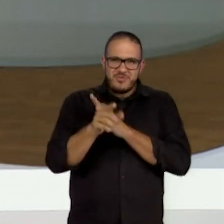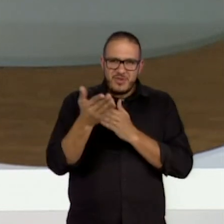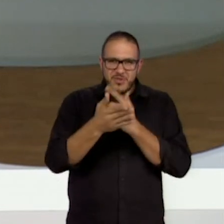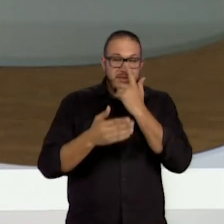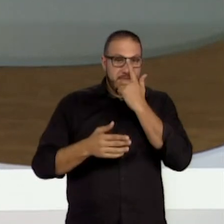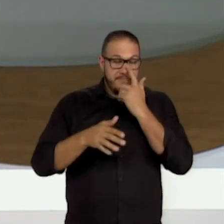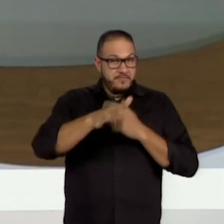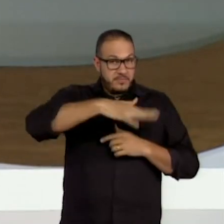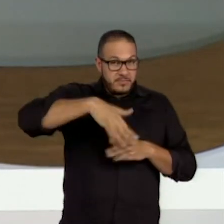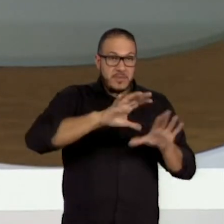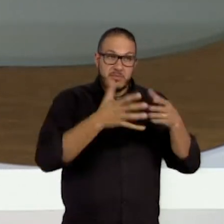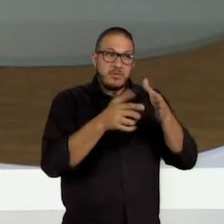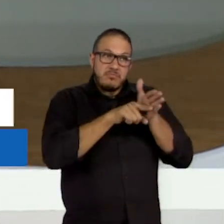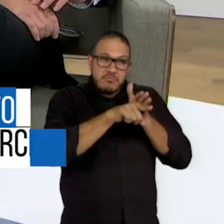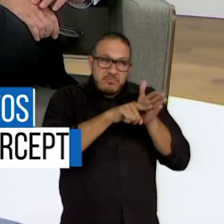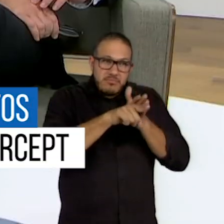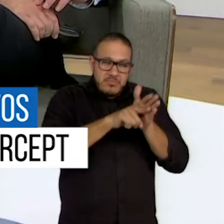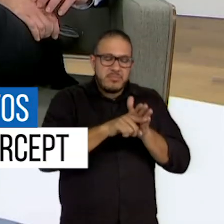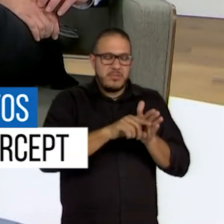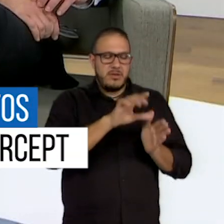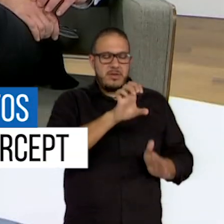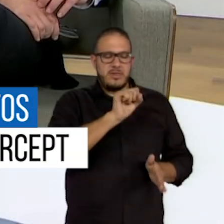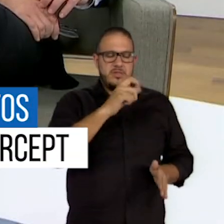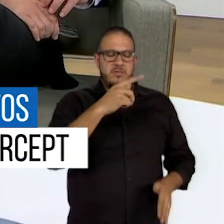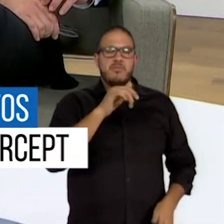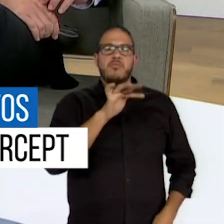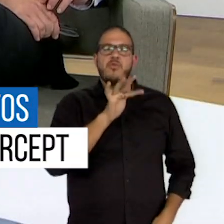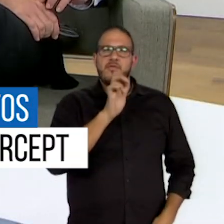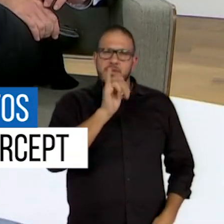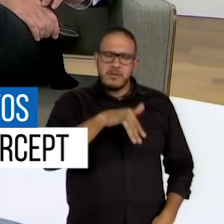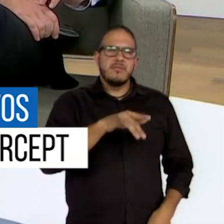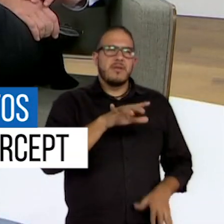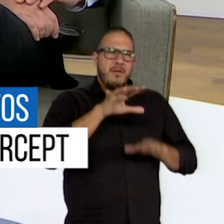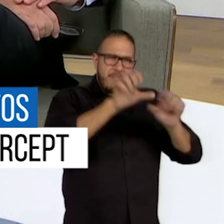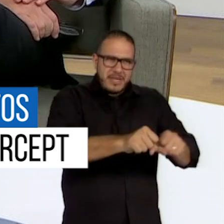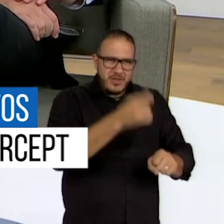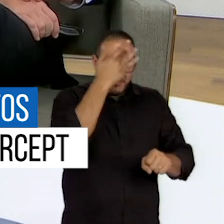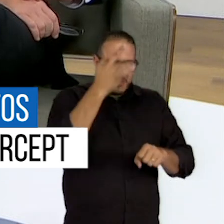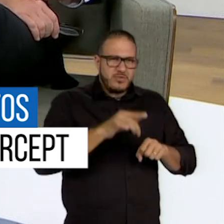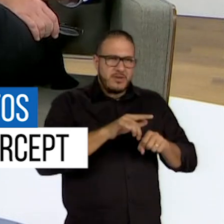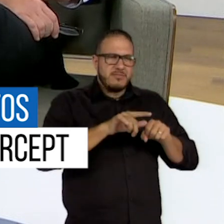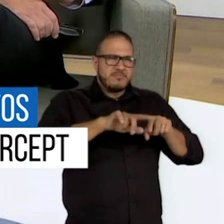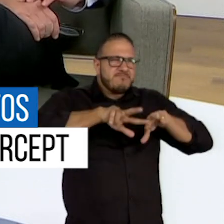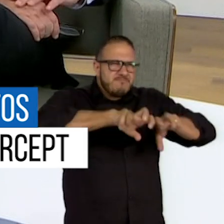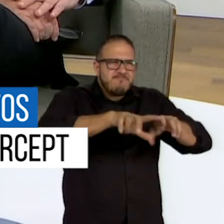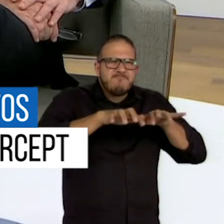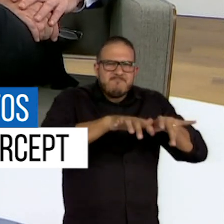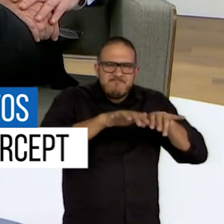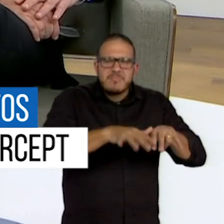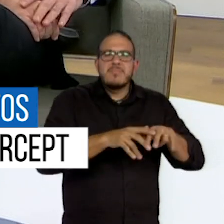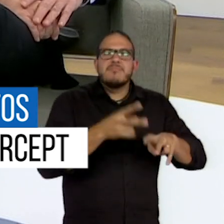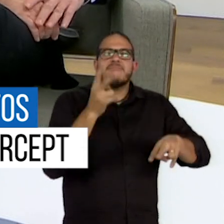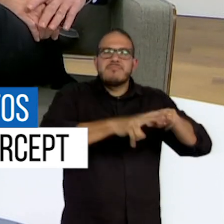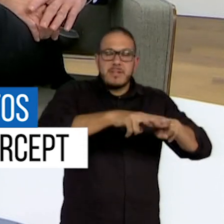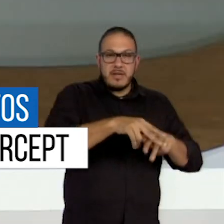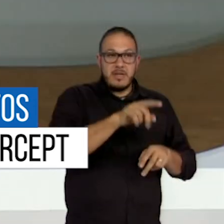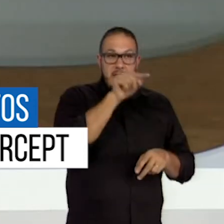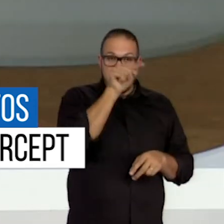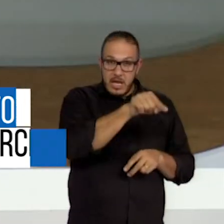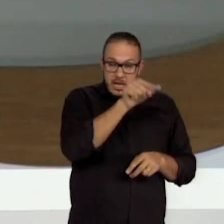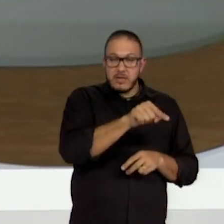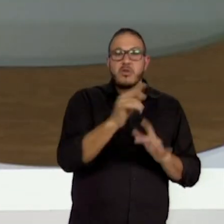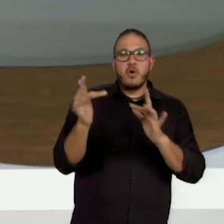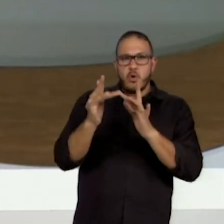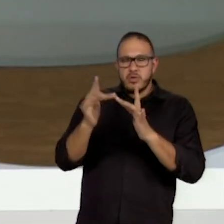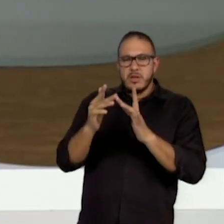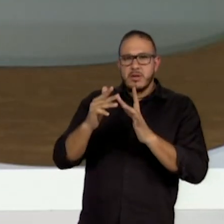Segundo as investigações da Operação Spoofing, a que prendeu o hacker e seus supostos comparsas, né? O hacker entrou em contato com a